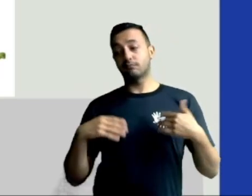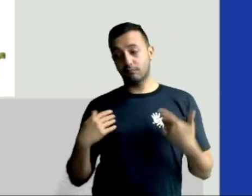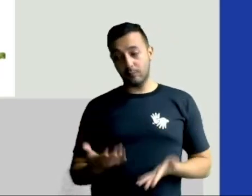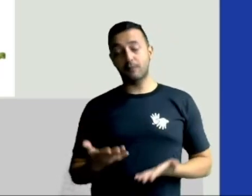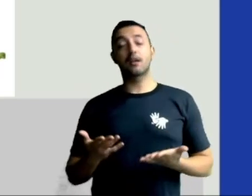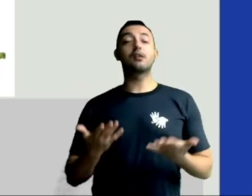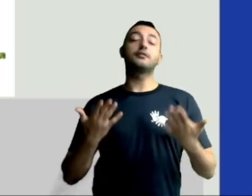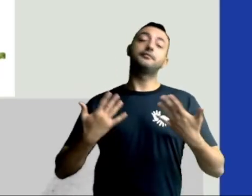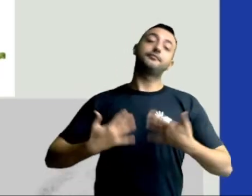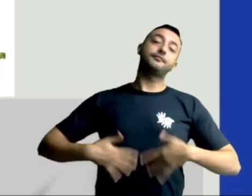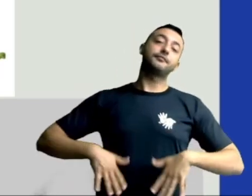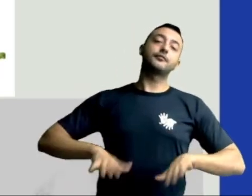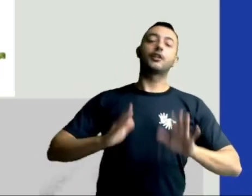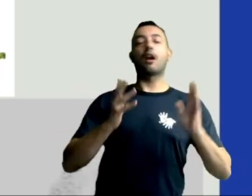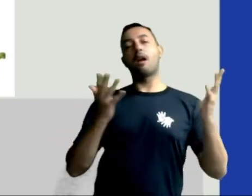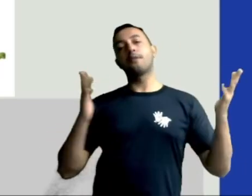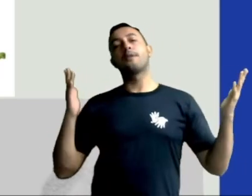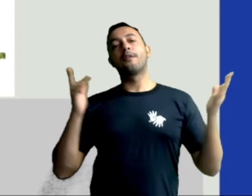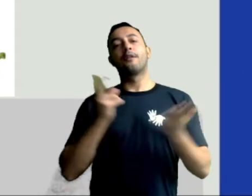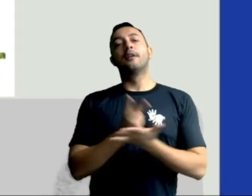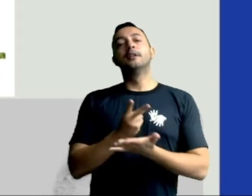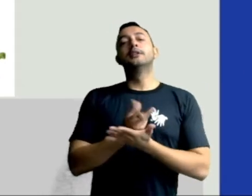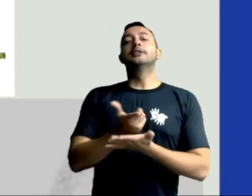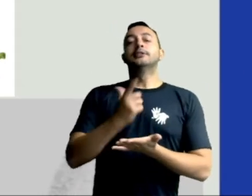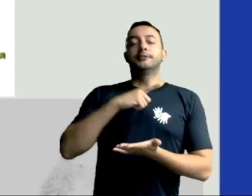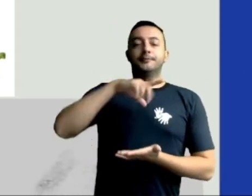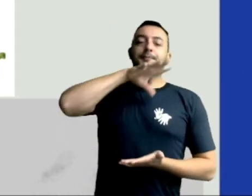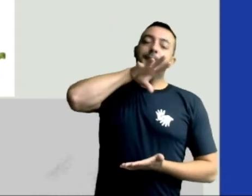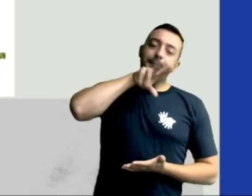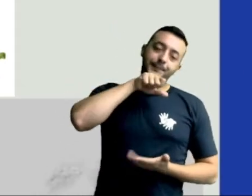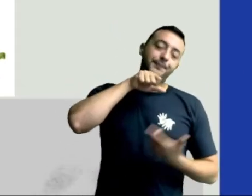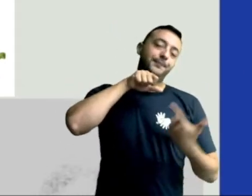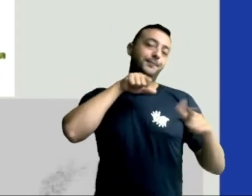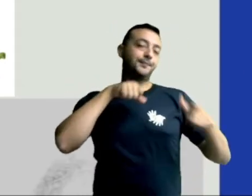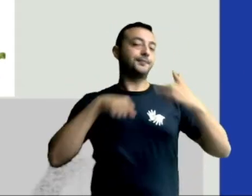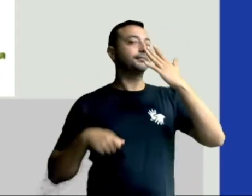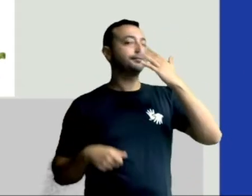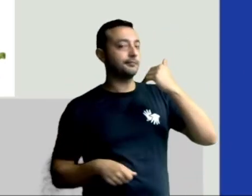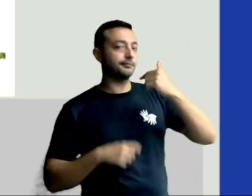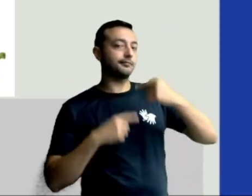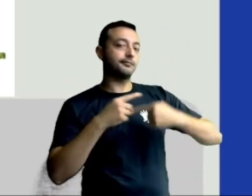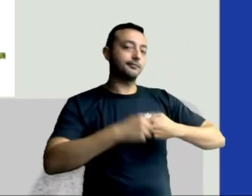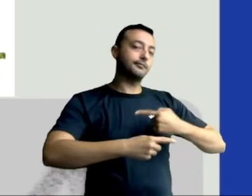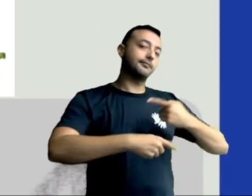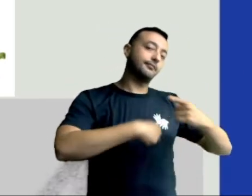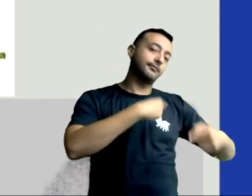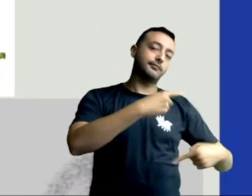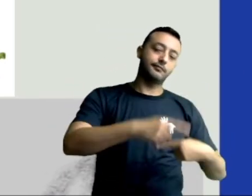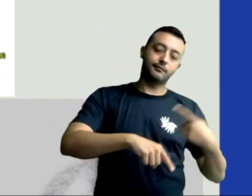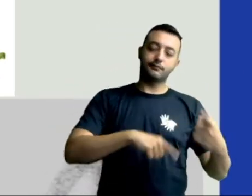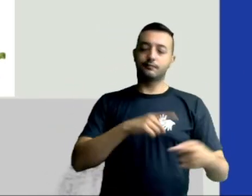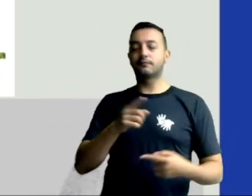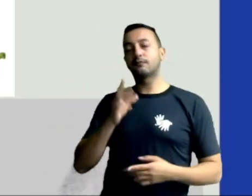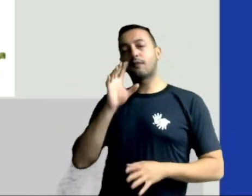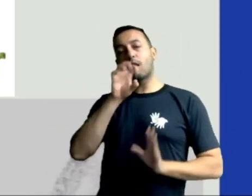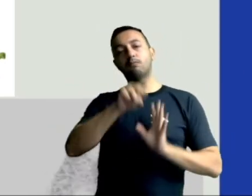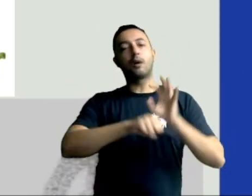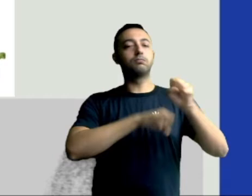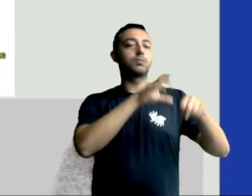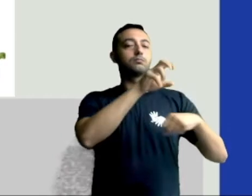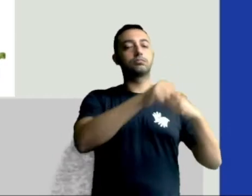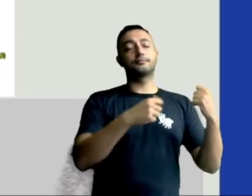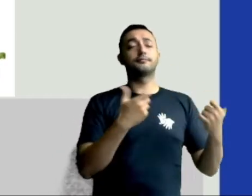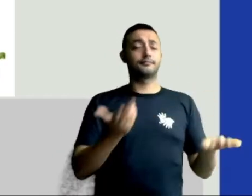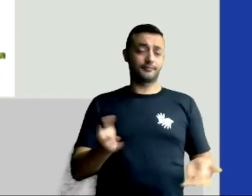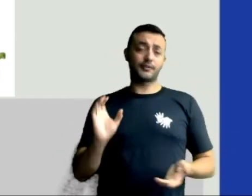na natureza, gente, sempre tem um animal se alimentando de outro animal. É claro que existem alguns animais que não se alimentam